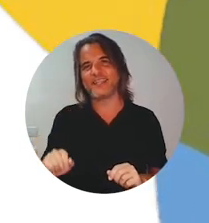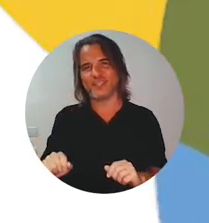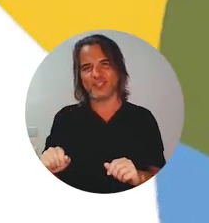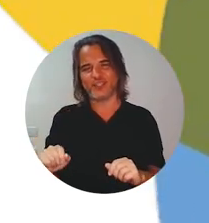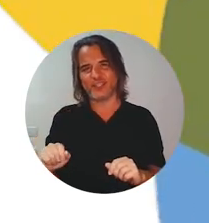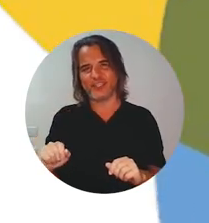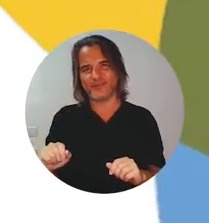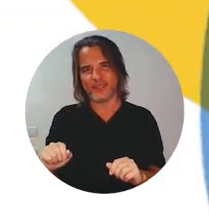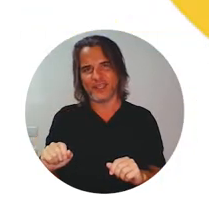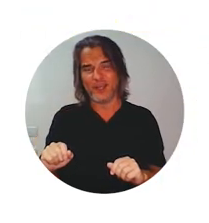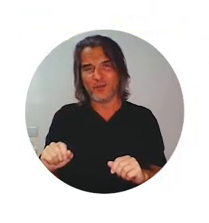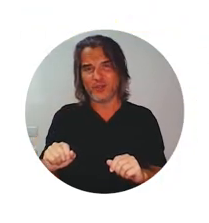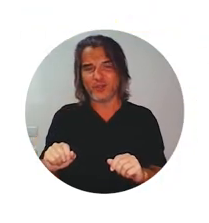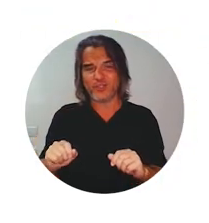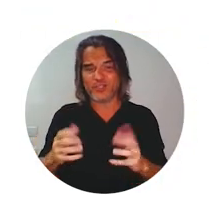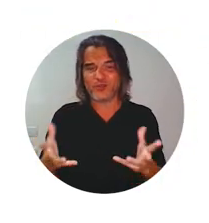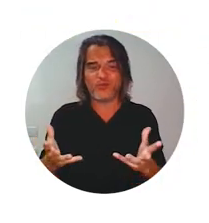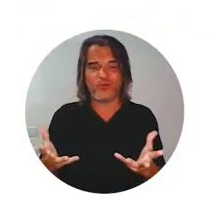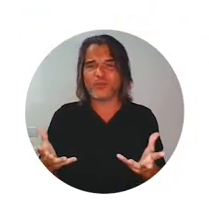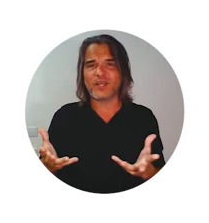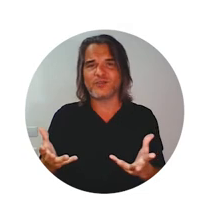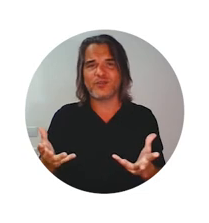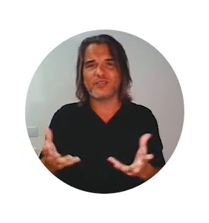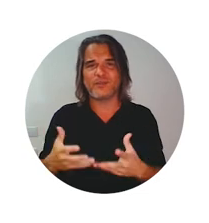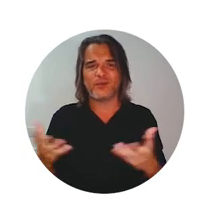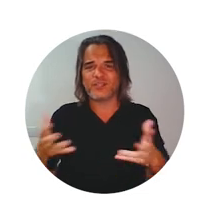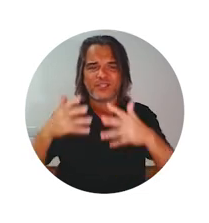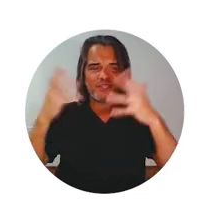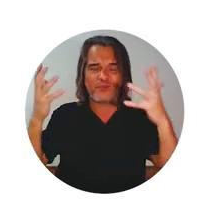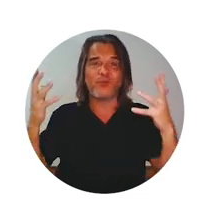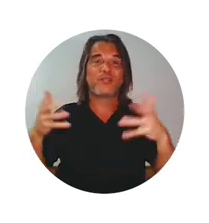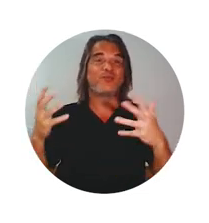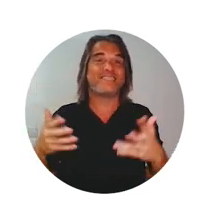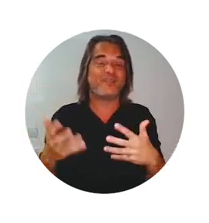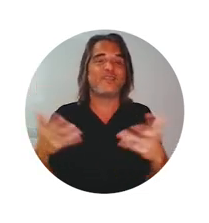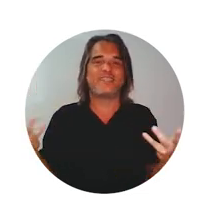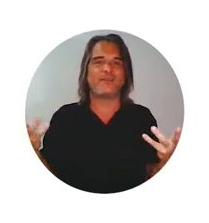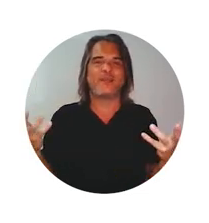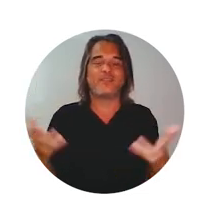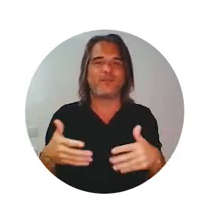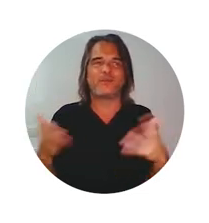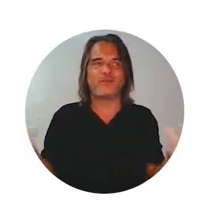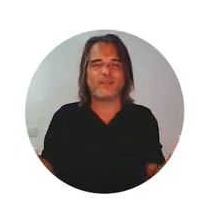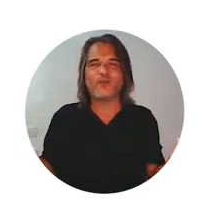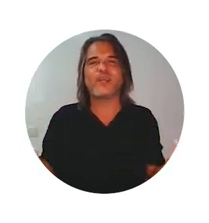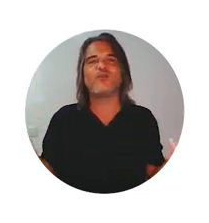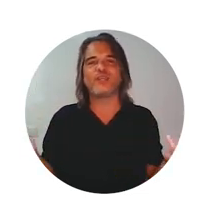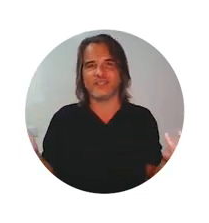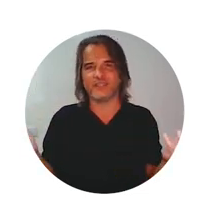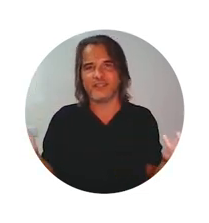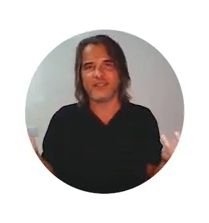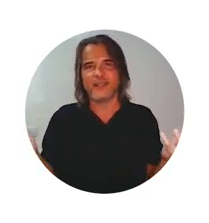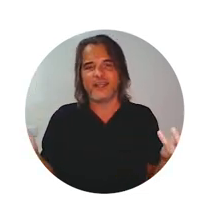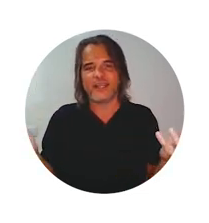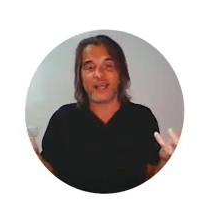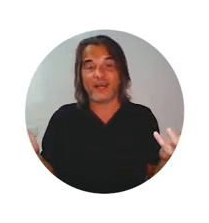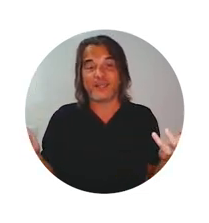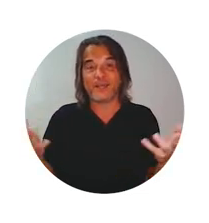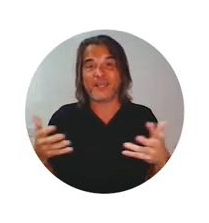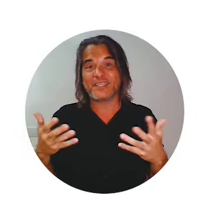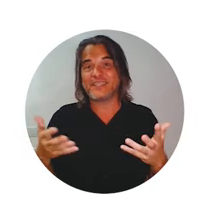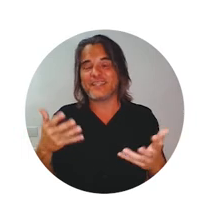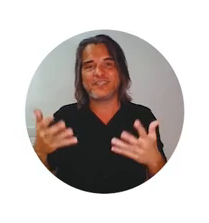e nem estatística. Né? Porque hoje em dia, com computadores, você pode, com computadores e conhecimento, você pode provar qualquer coisa. Né?